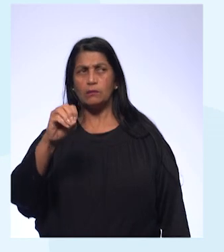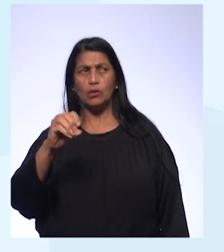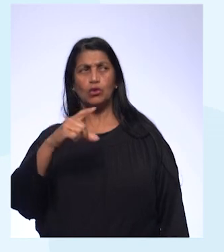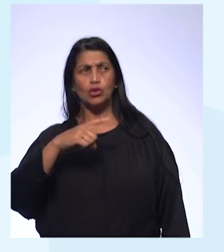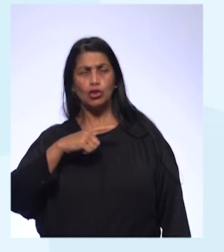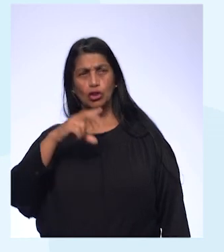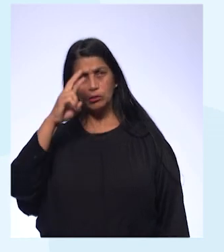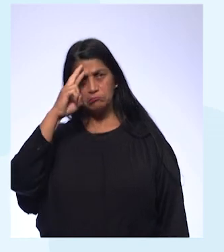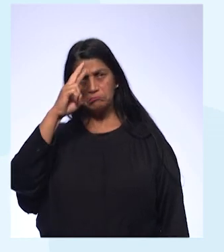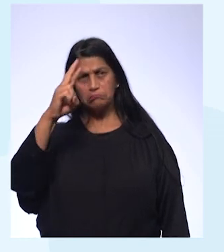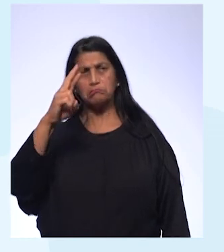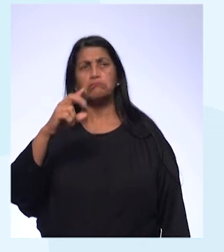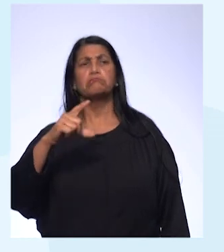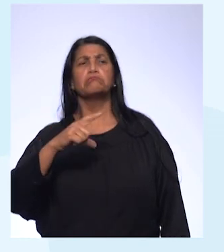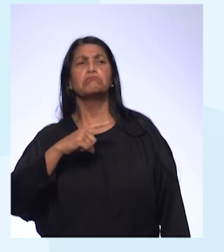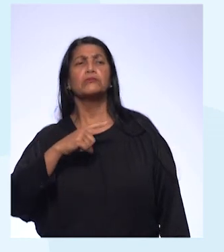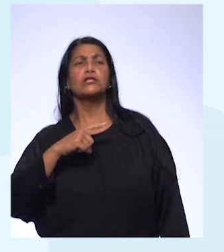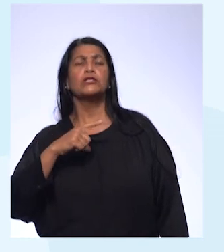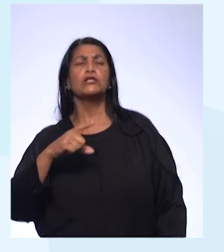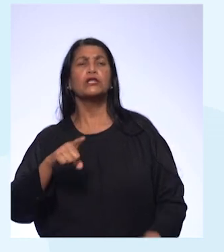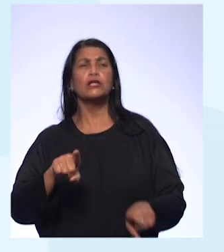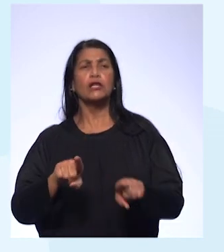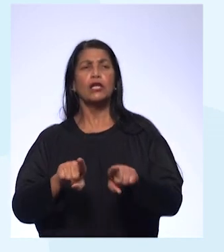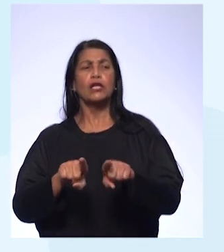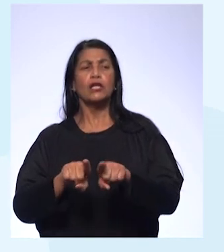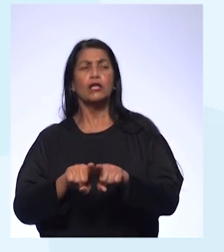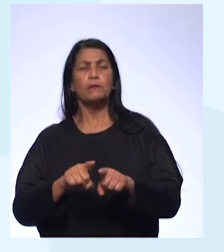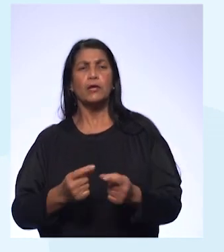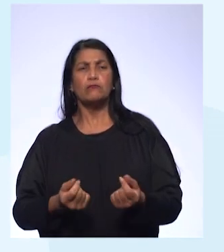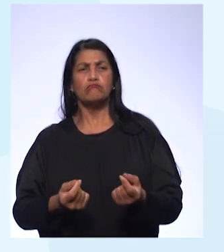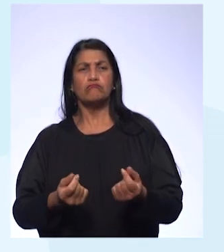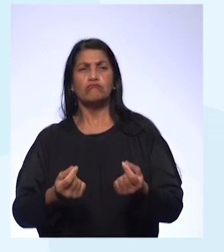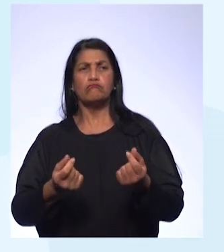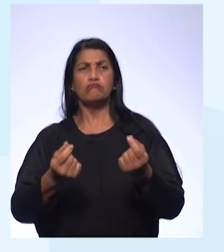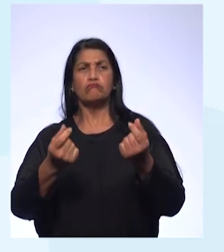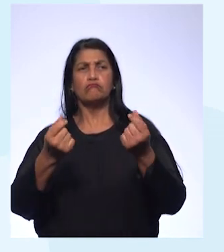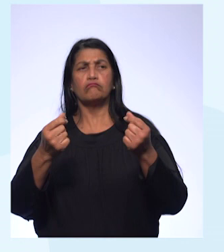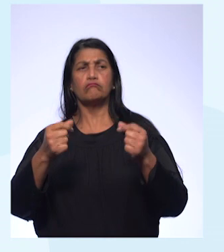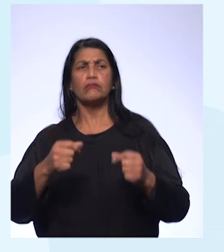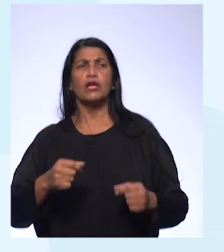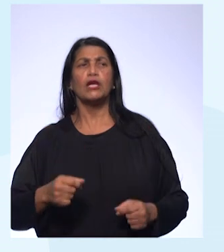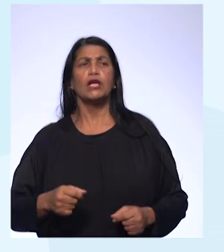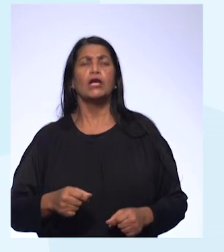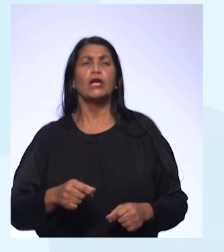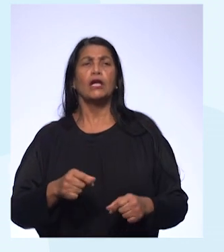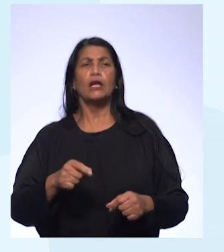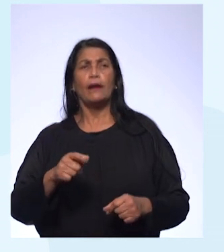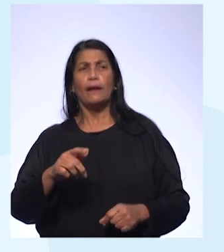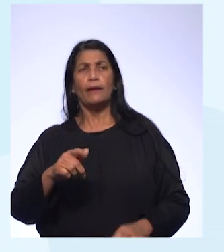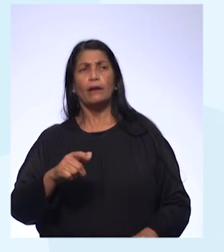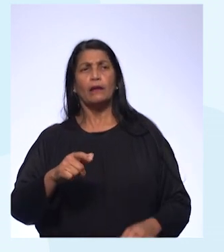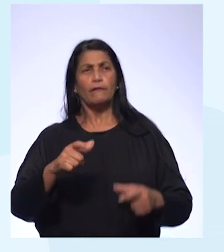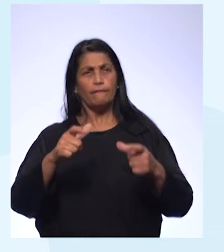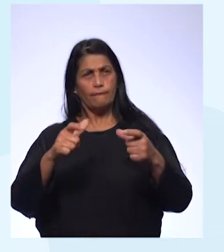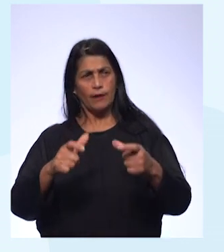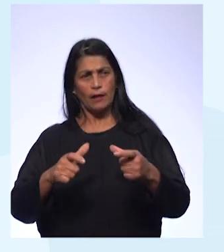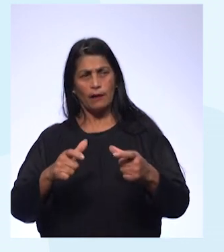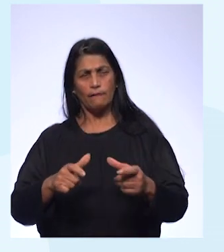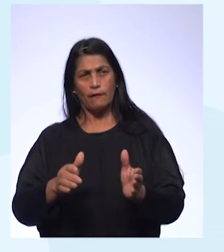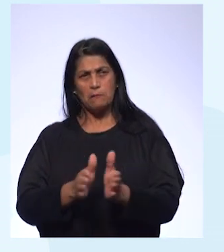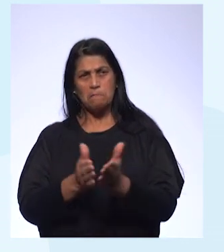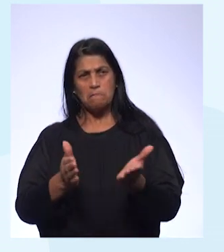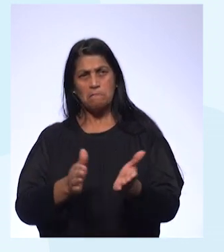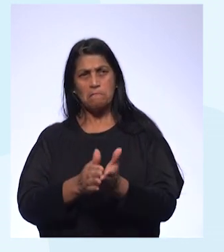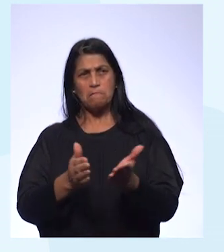do feudo, assim como os patrícios também eram donos das terras cultiváveis de Roma, plebeus e servos ficavam numa situação de